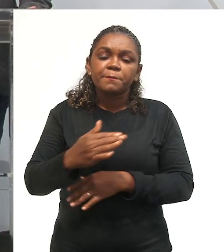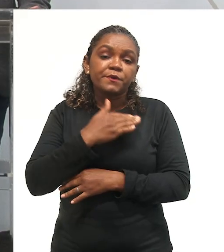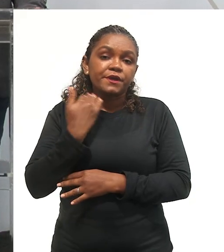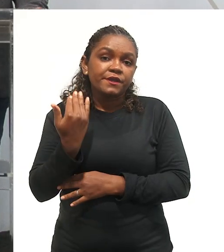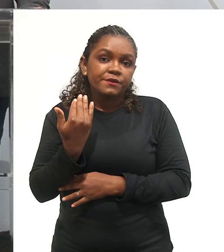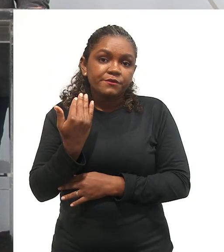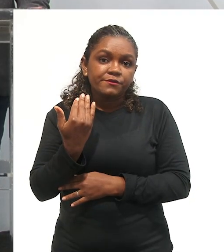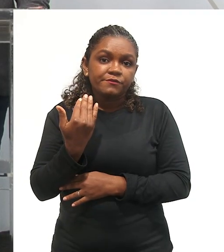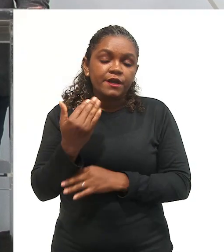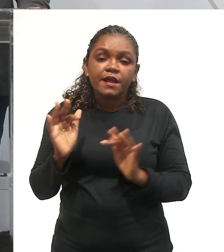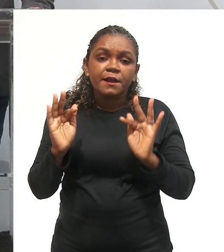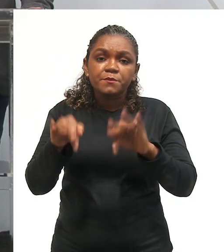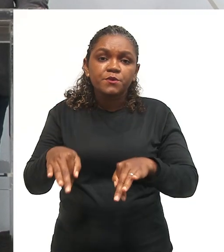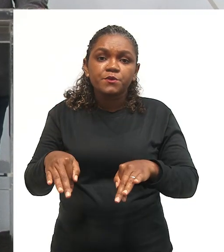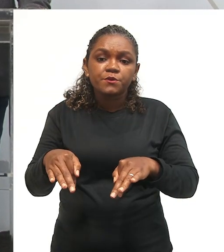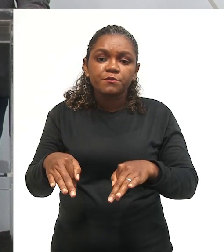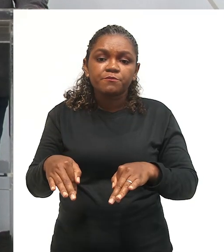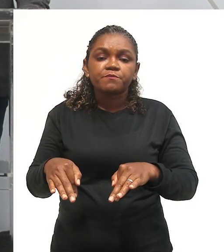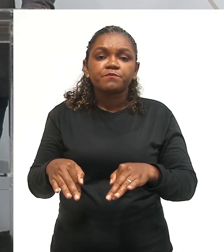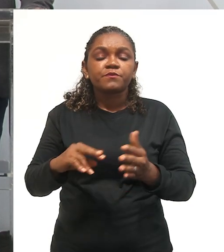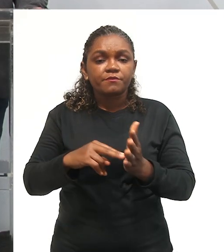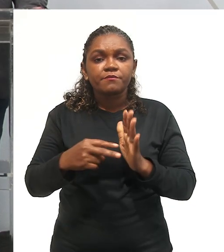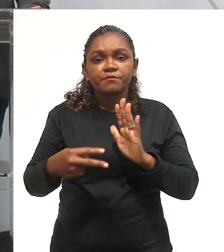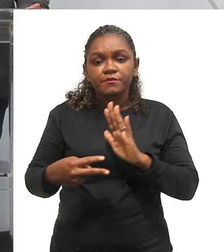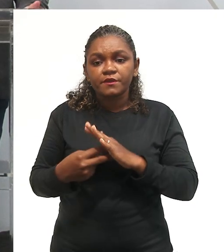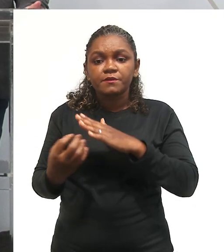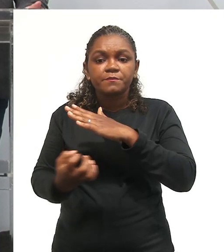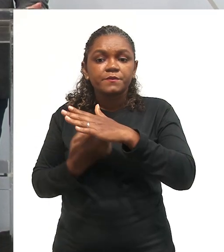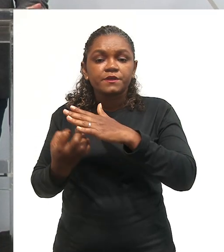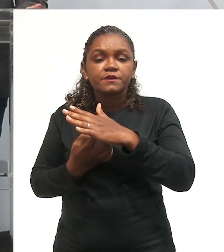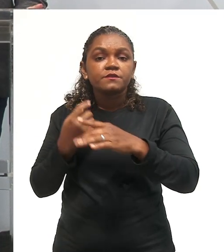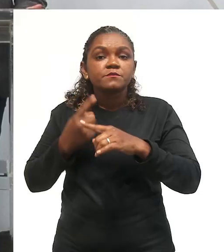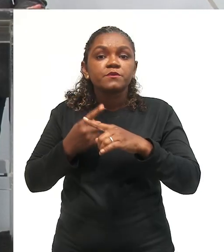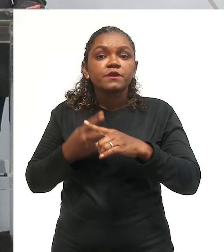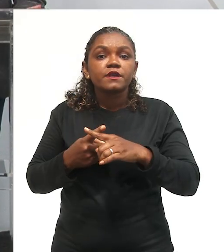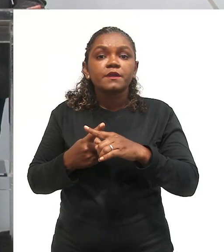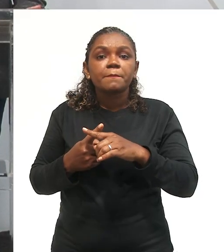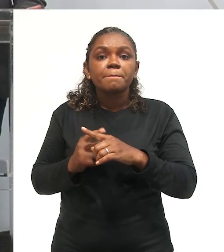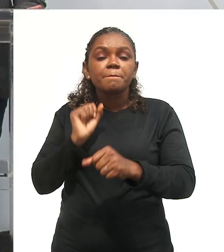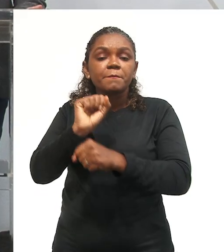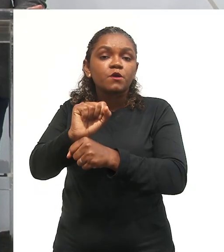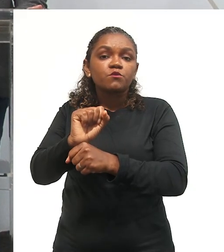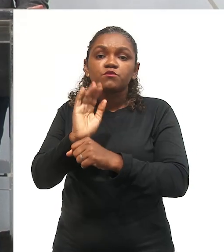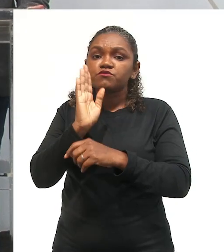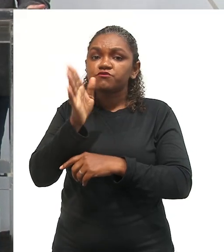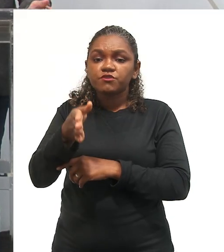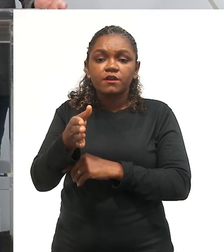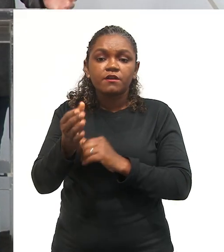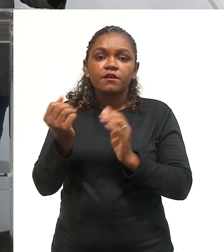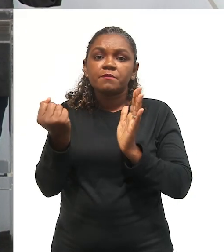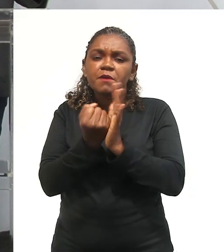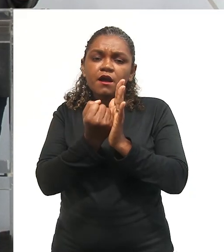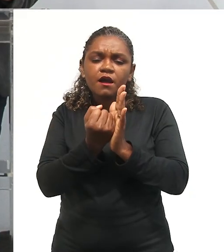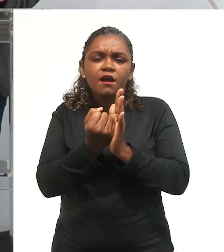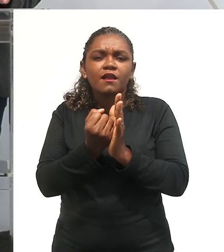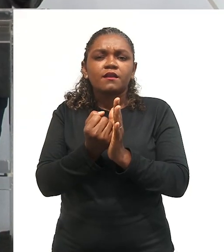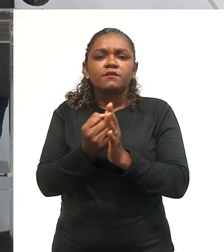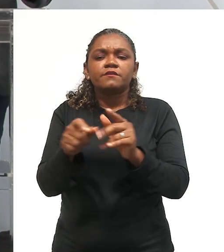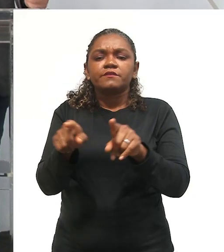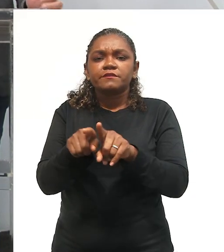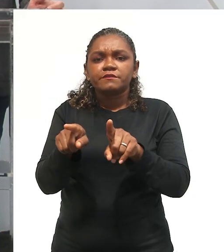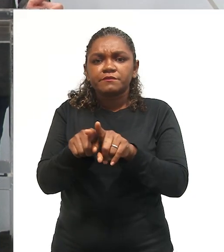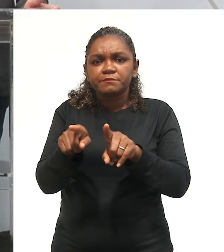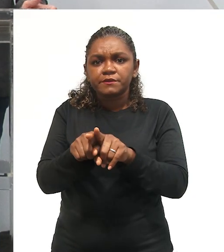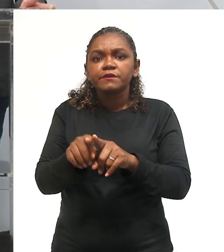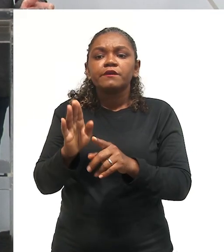jurídica, né? Equivalente à morte da pessoa jurídica, porque ela vai deixar de ter a personalidade. Então, vimos que quando ela nasce,